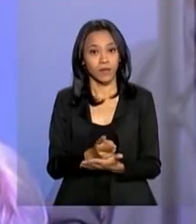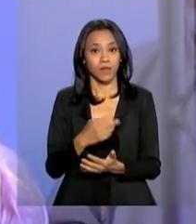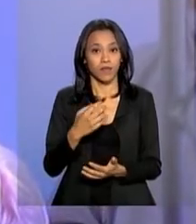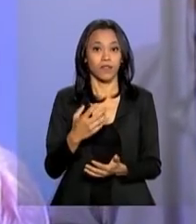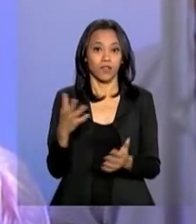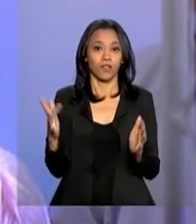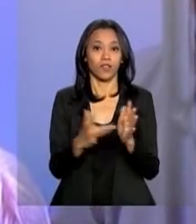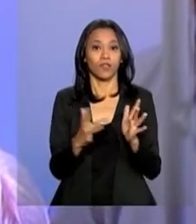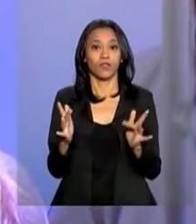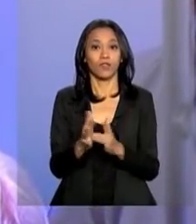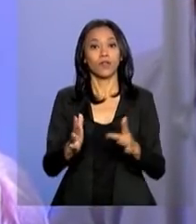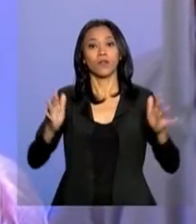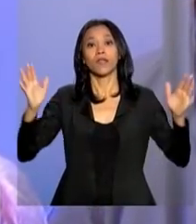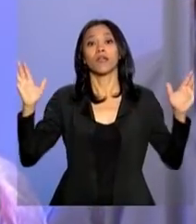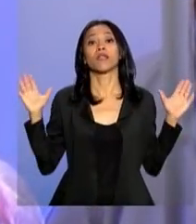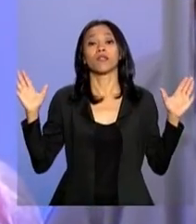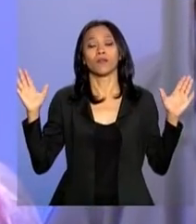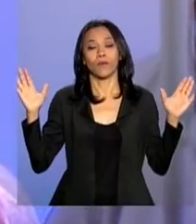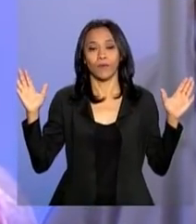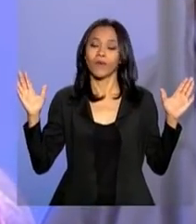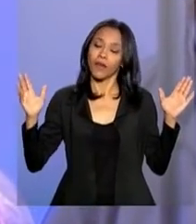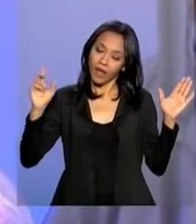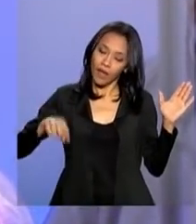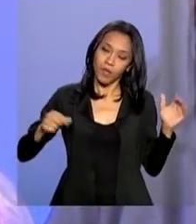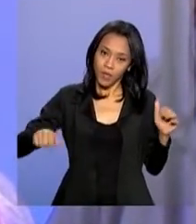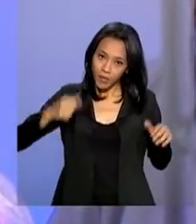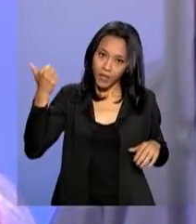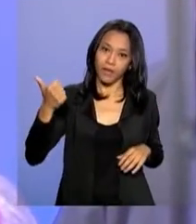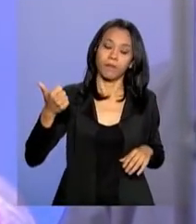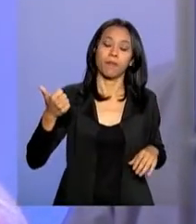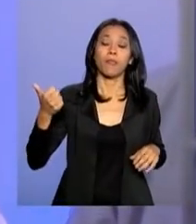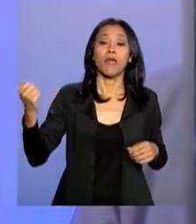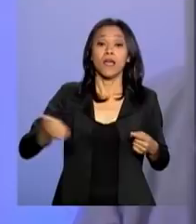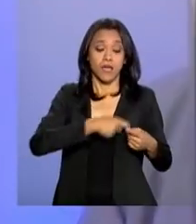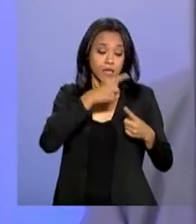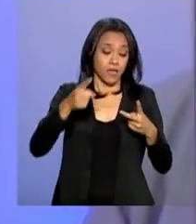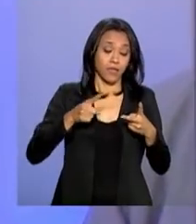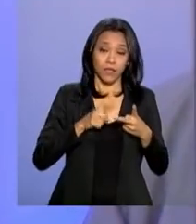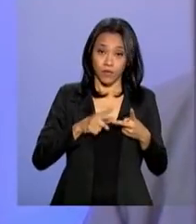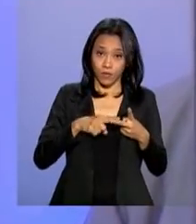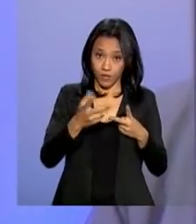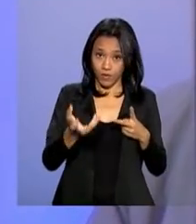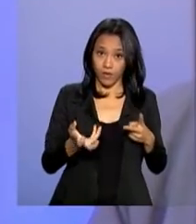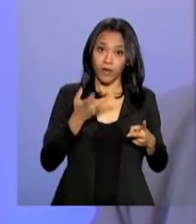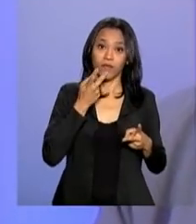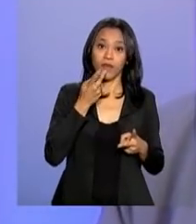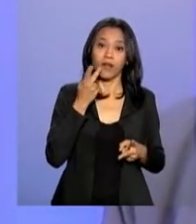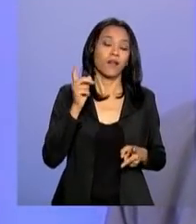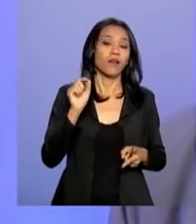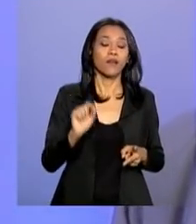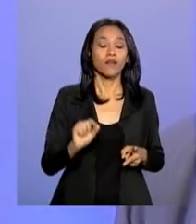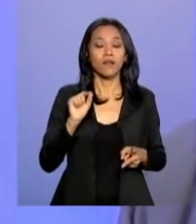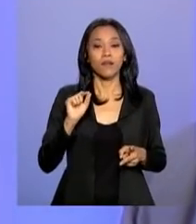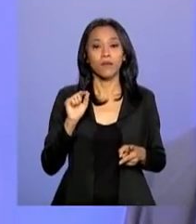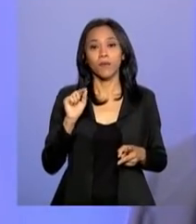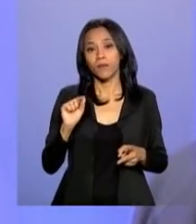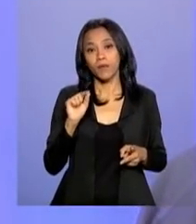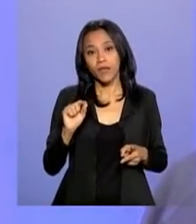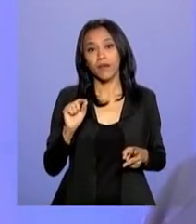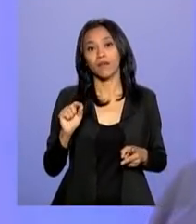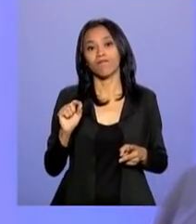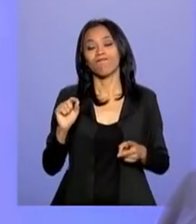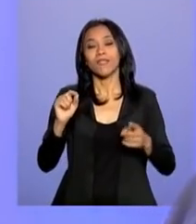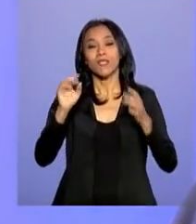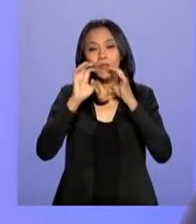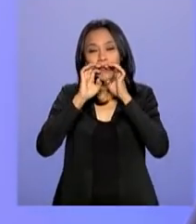Redentor. Esta é a minha primeira palavra. A segunda palavra que quero dar é exatamente inspirado no